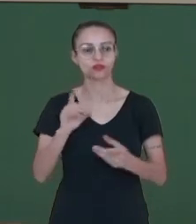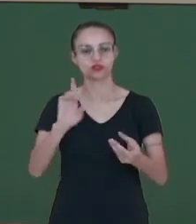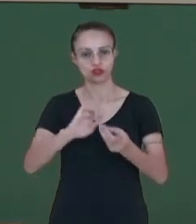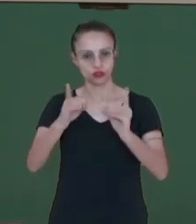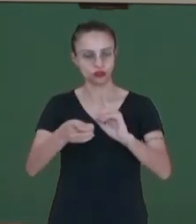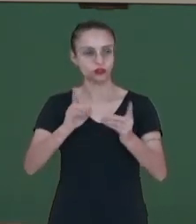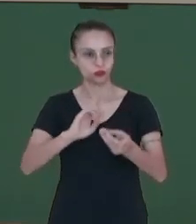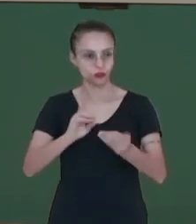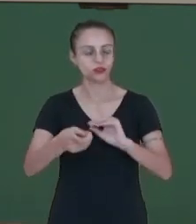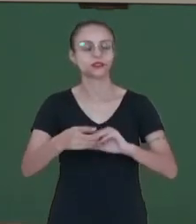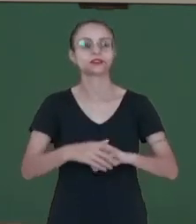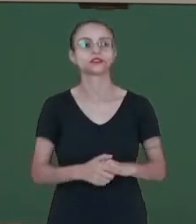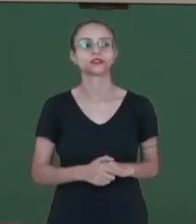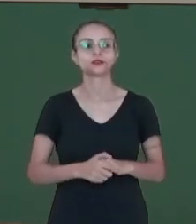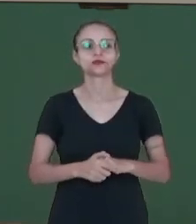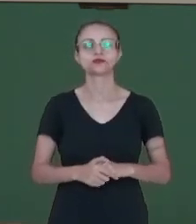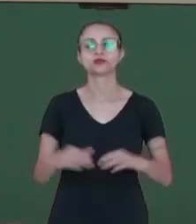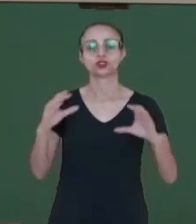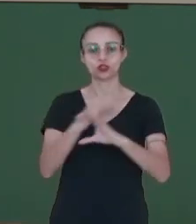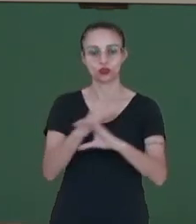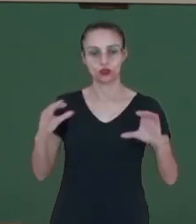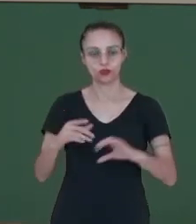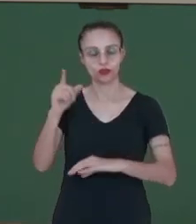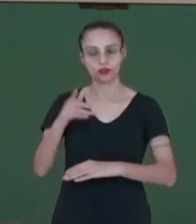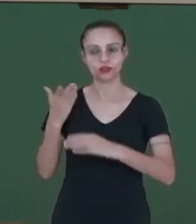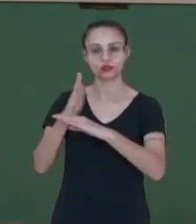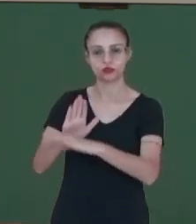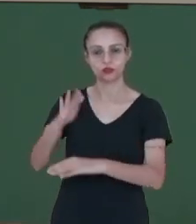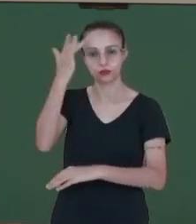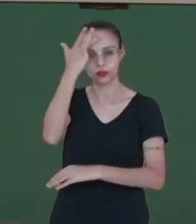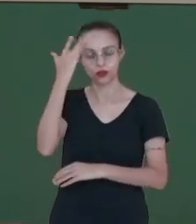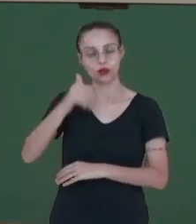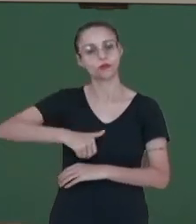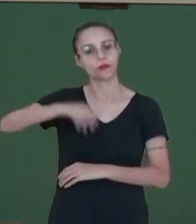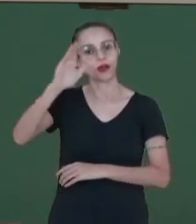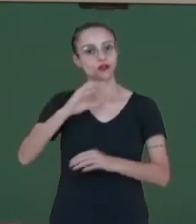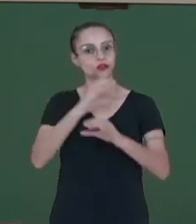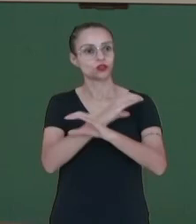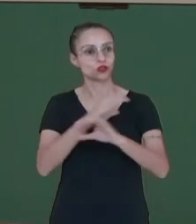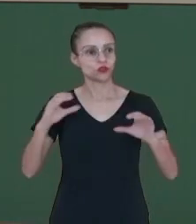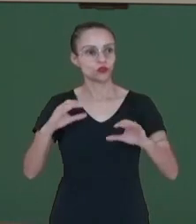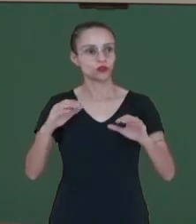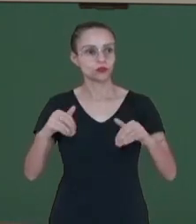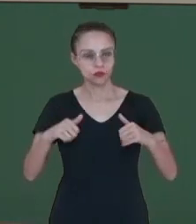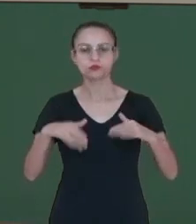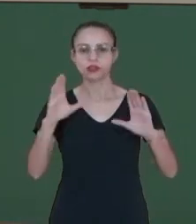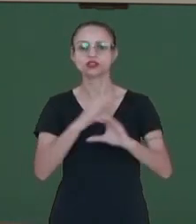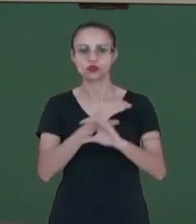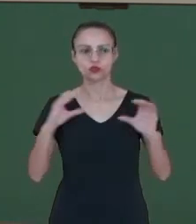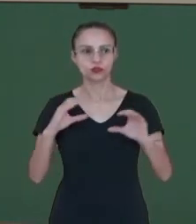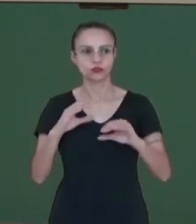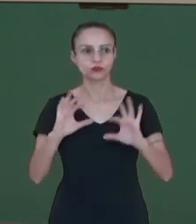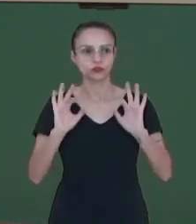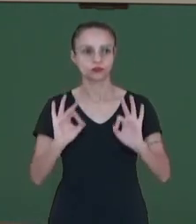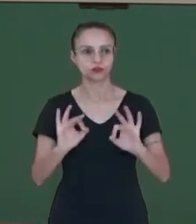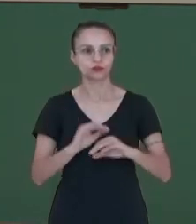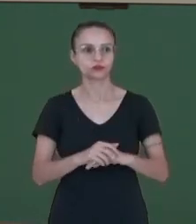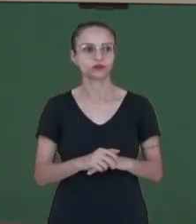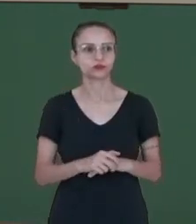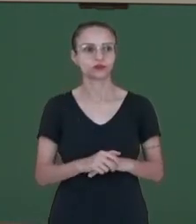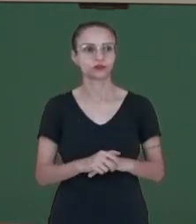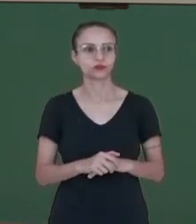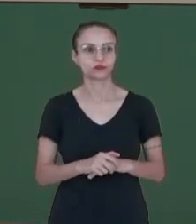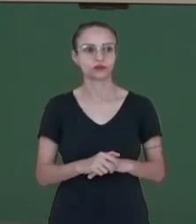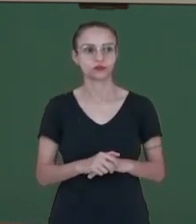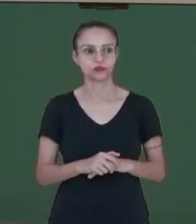dinâmicas que acontecem, toque confiança, que ajuda as pessoas a ter mais confiança, mais confiança exatamente nas suas vidas. O